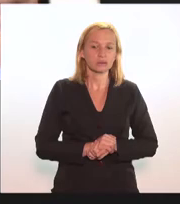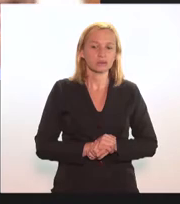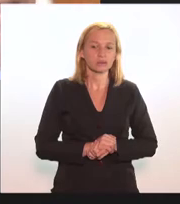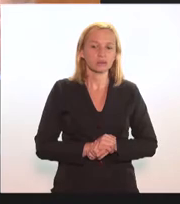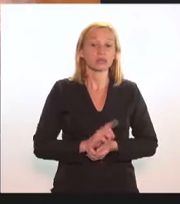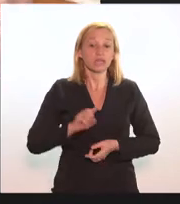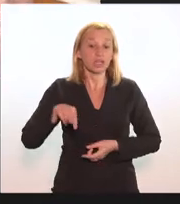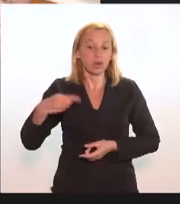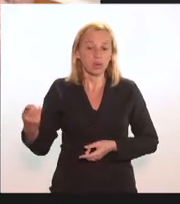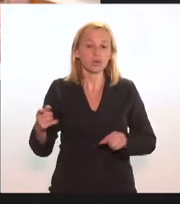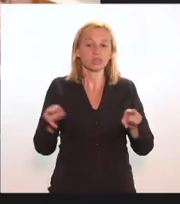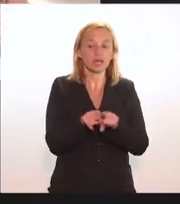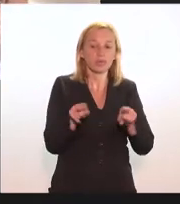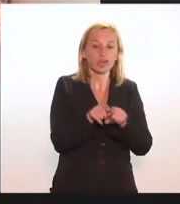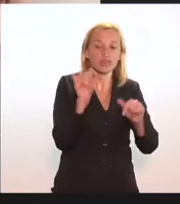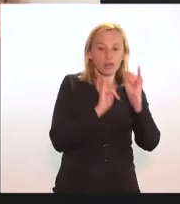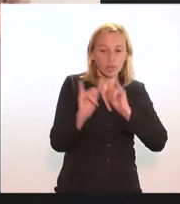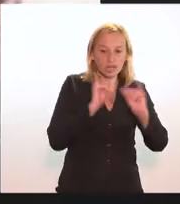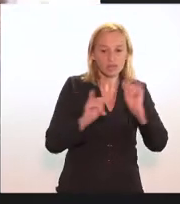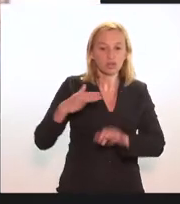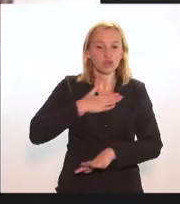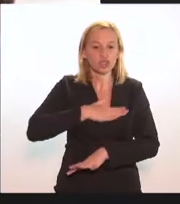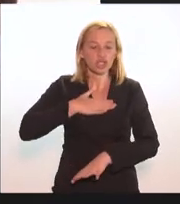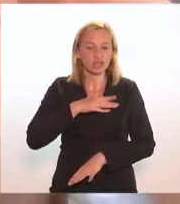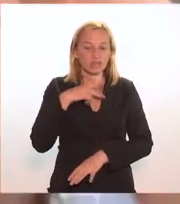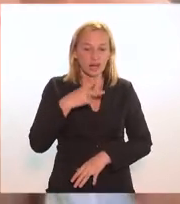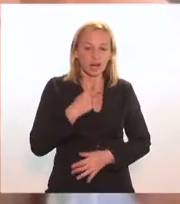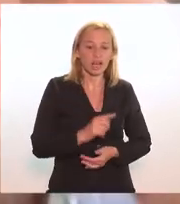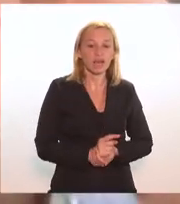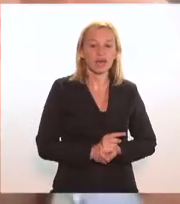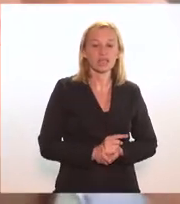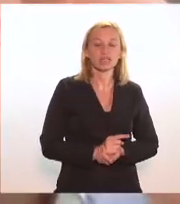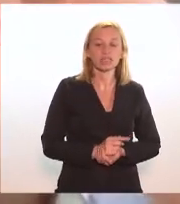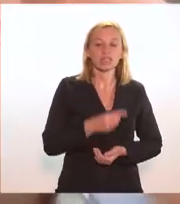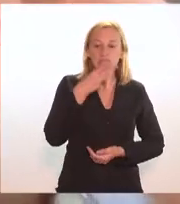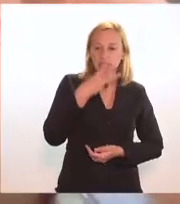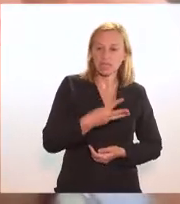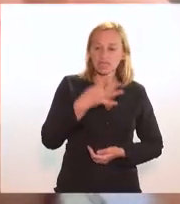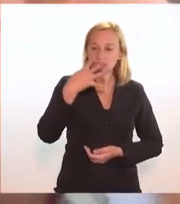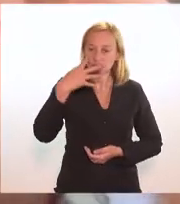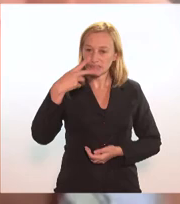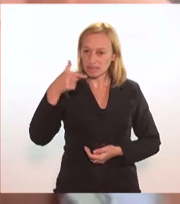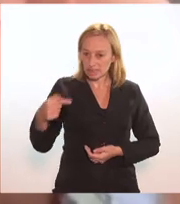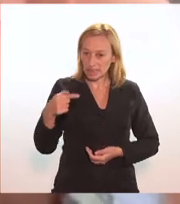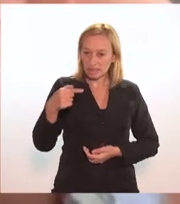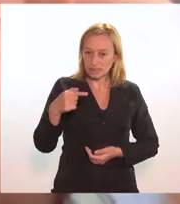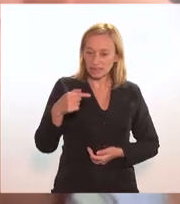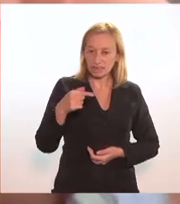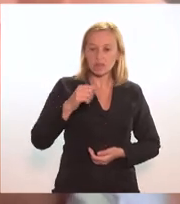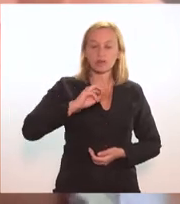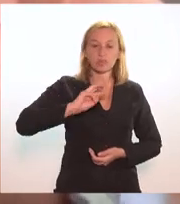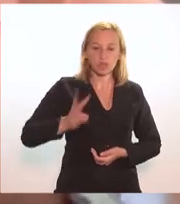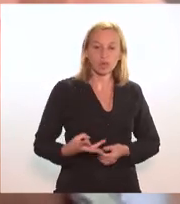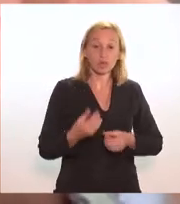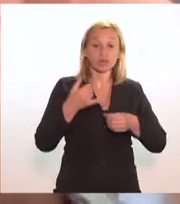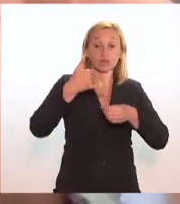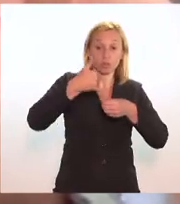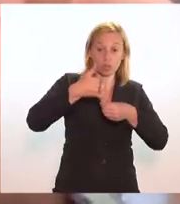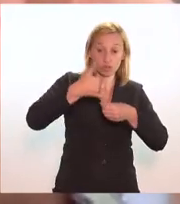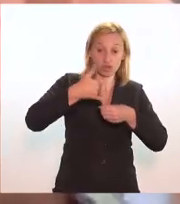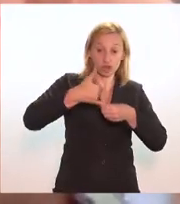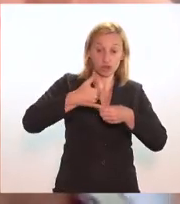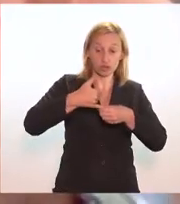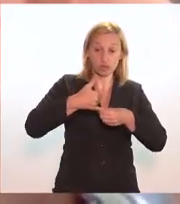Uma outra informação que eu gostaria de ter, o senhor falou que entre 3 e 7 milhões de litros de combustíveis